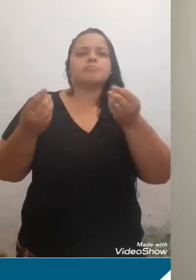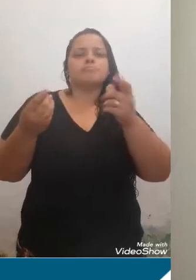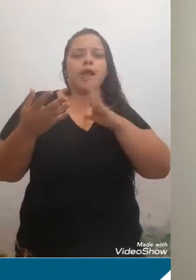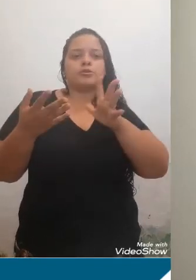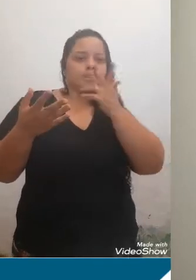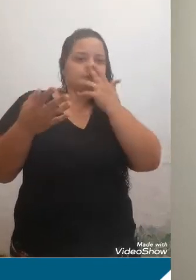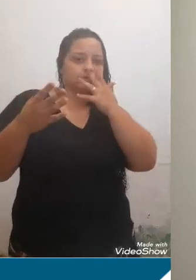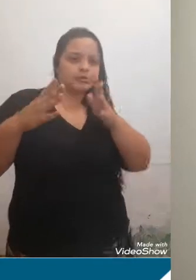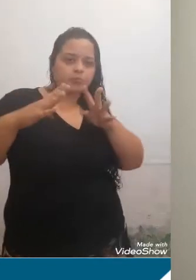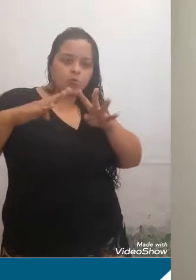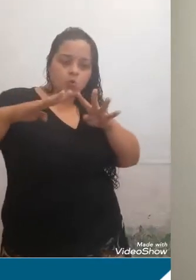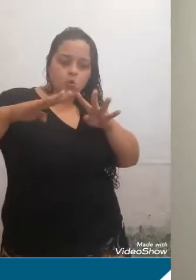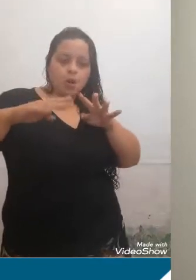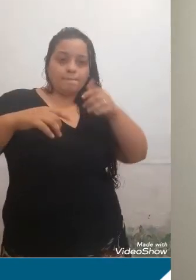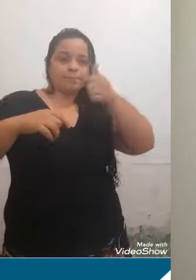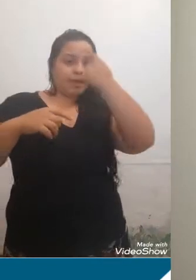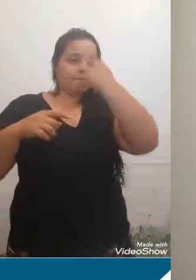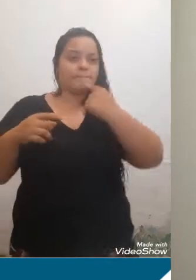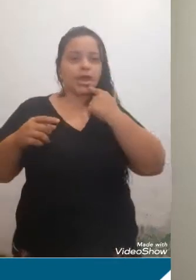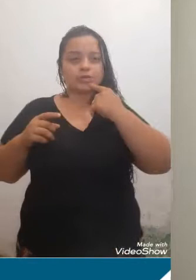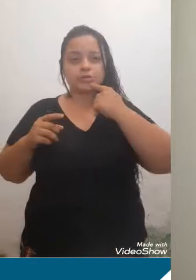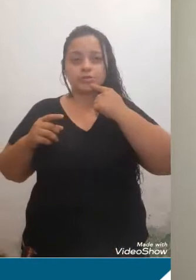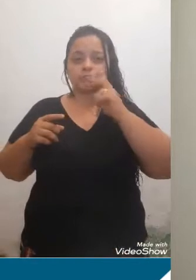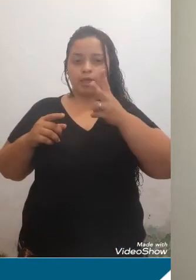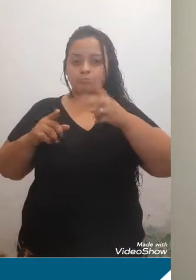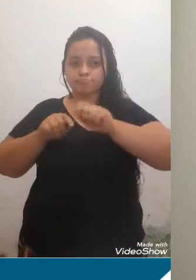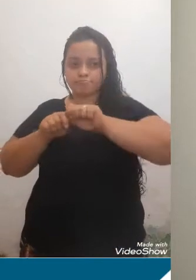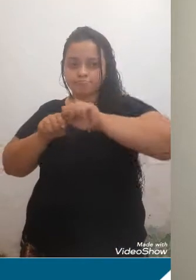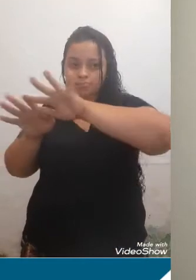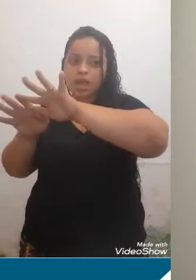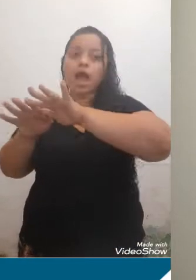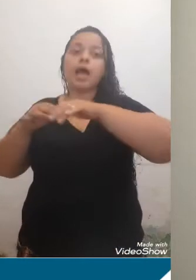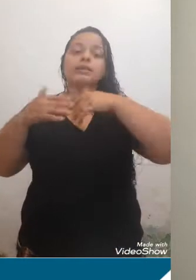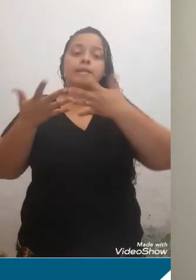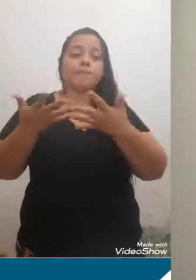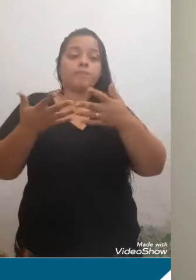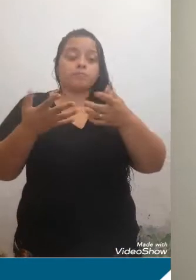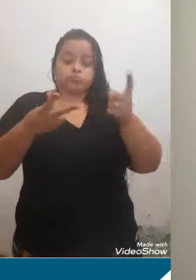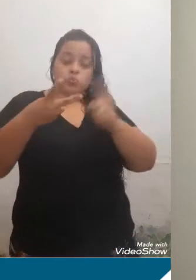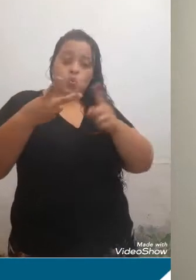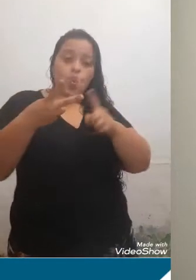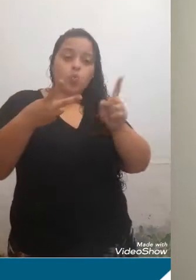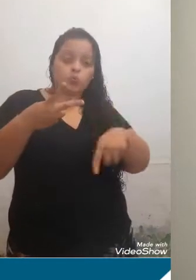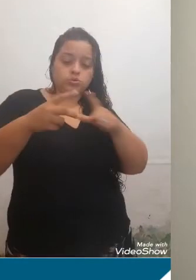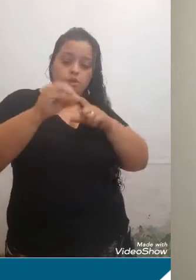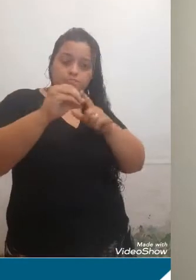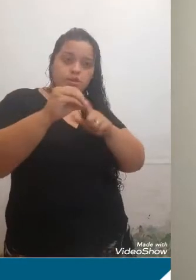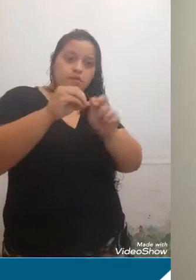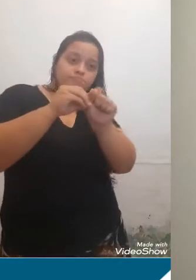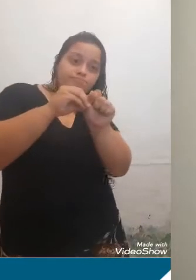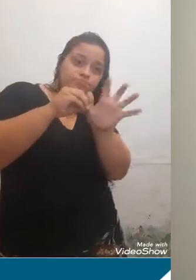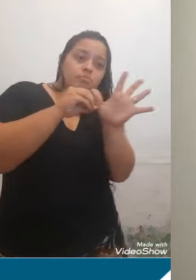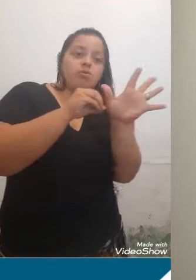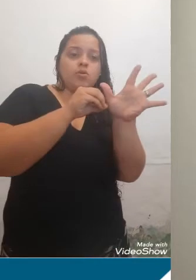se unem num único ponto, como você pode ver na primeira figura aí. O divergente, os raios luminosos saem de um único